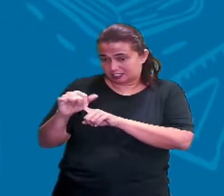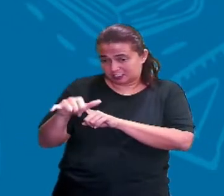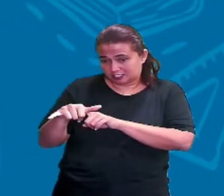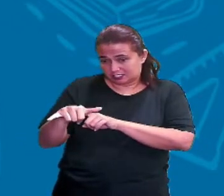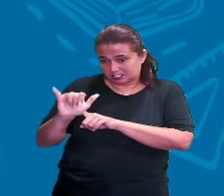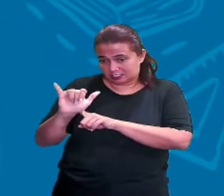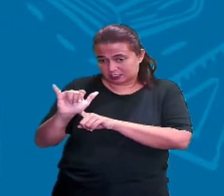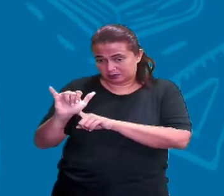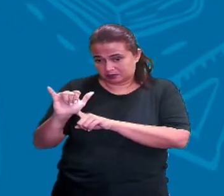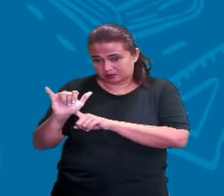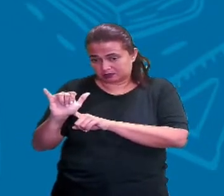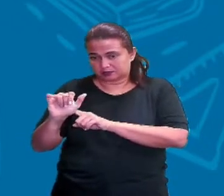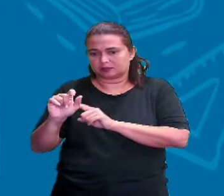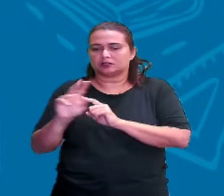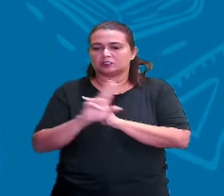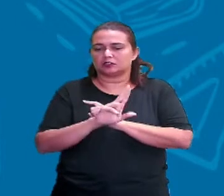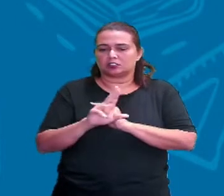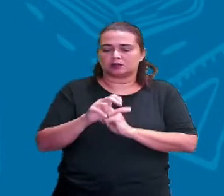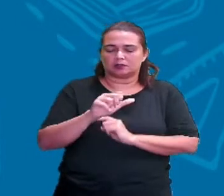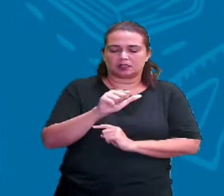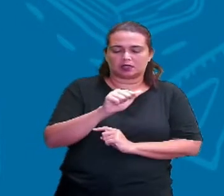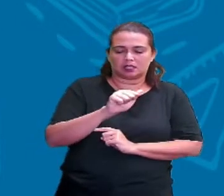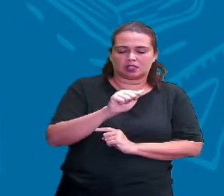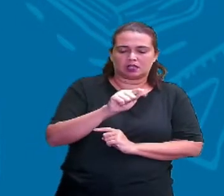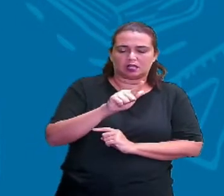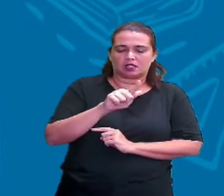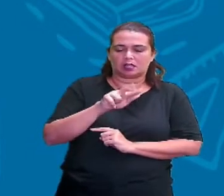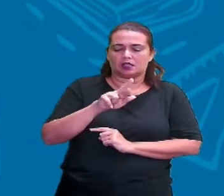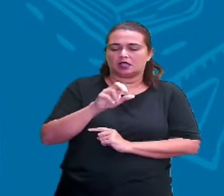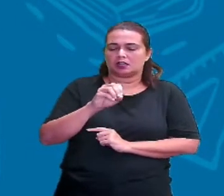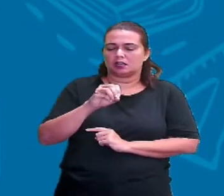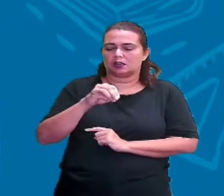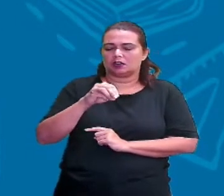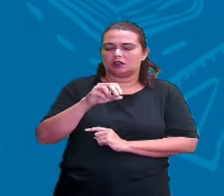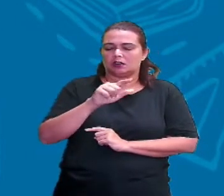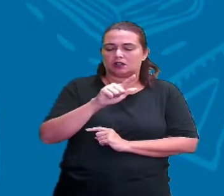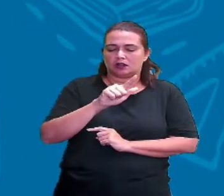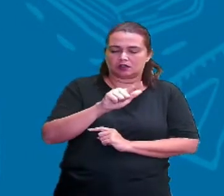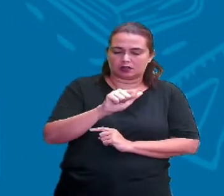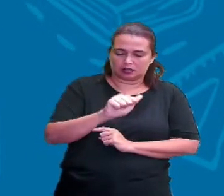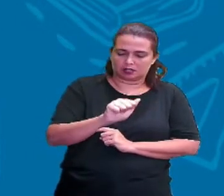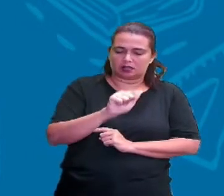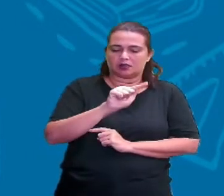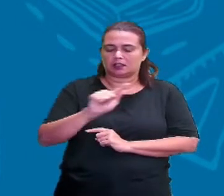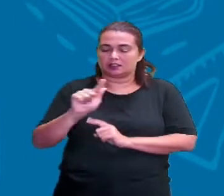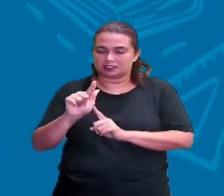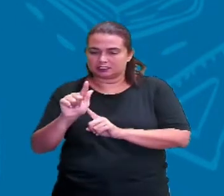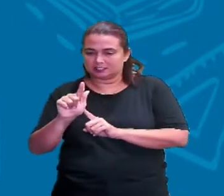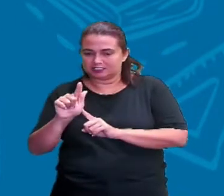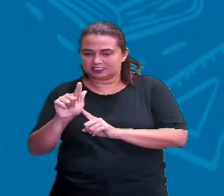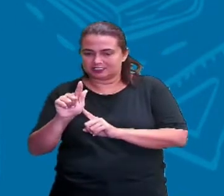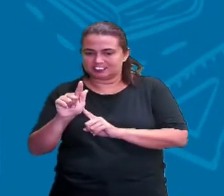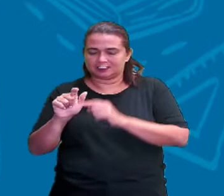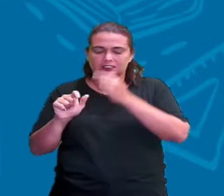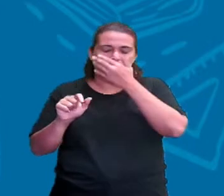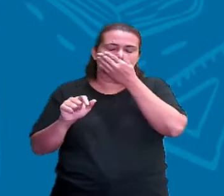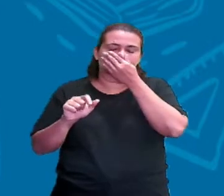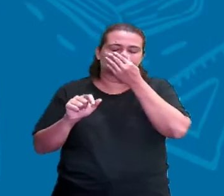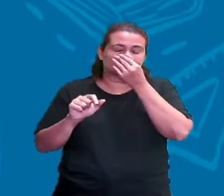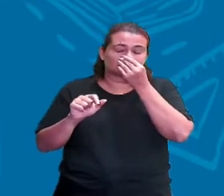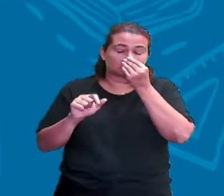Gs, principalmente à noite. O A ali, ó, em vez de ser craseado, em vez de ter uma crase, é um acento